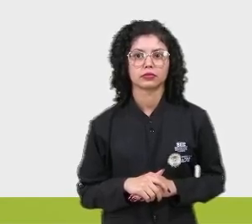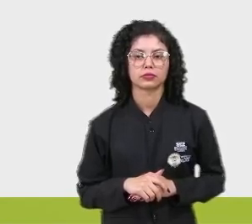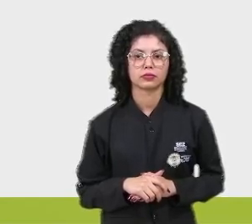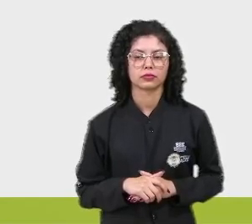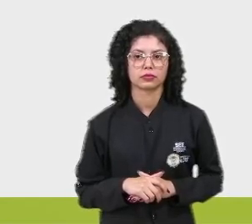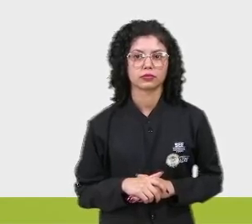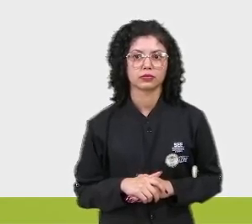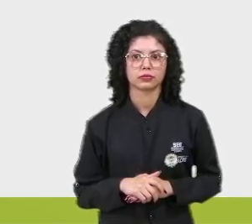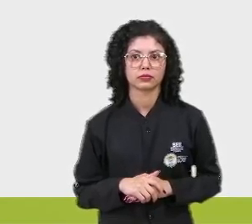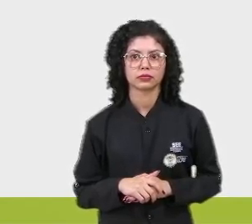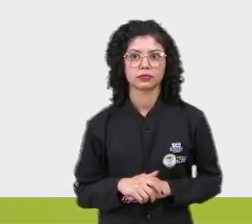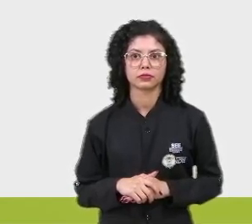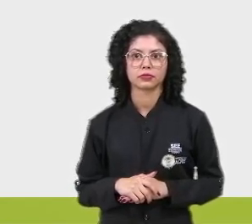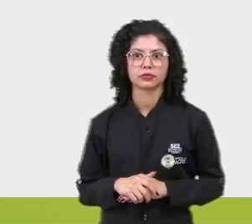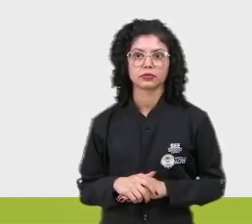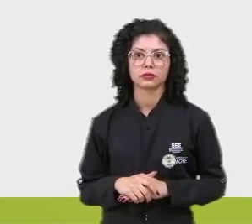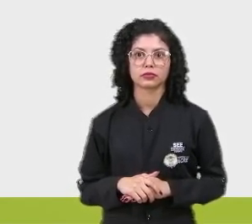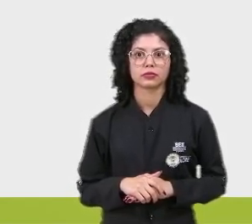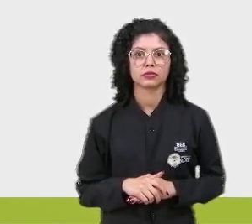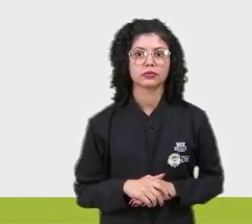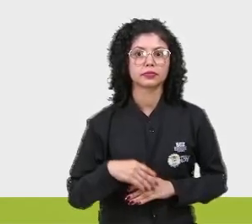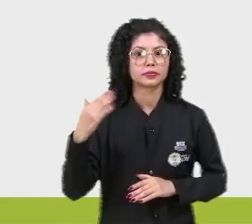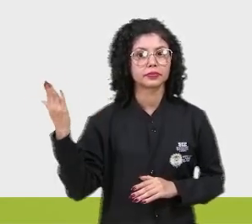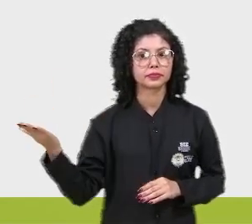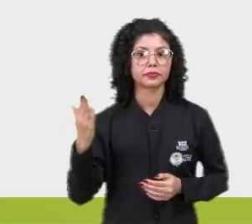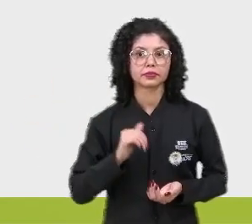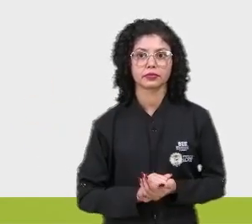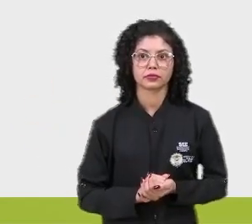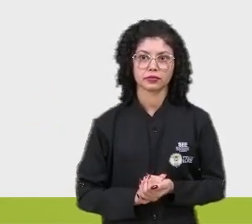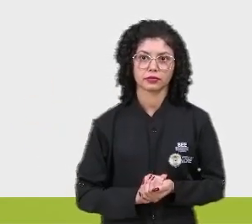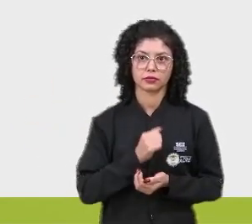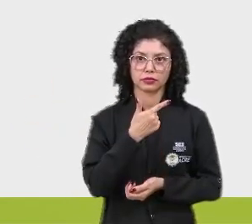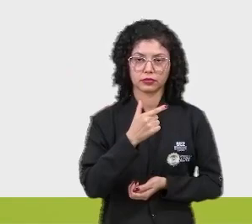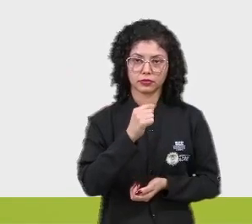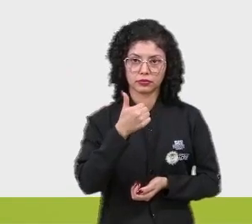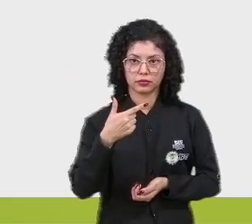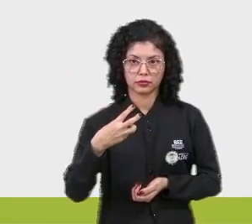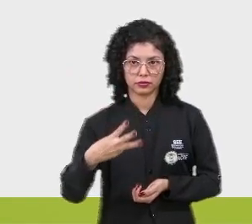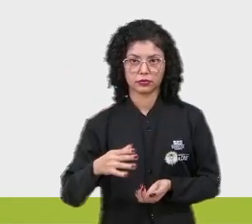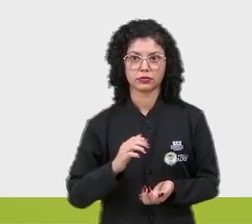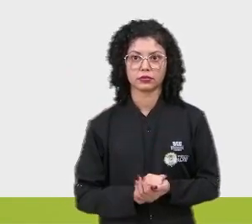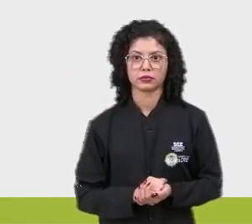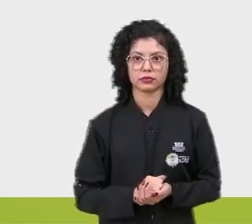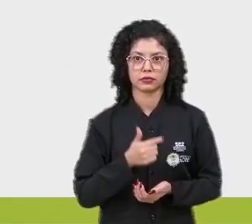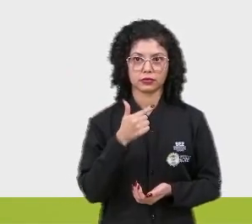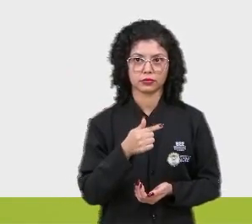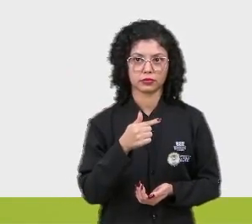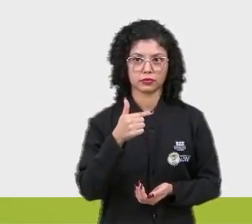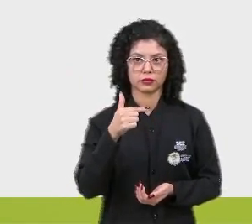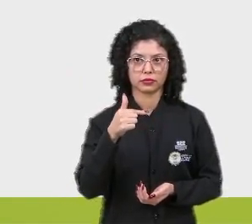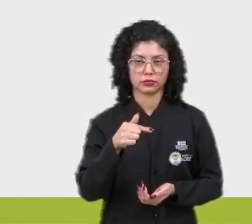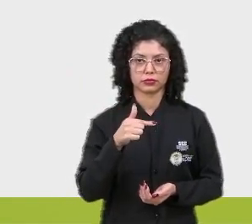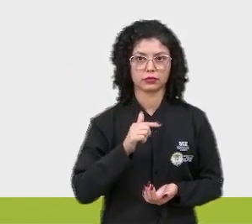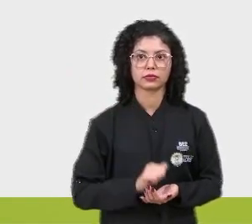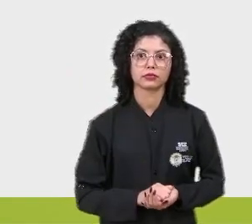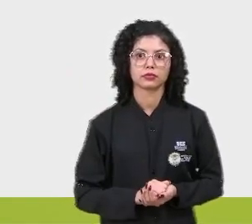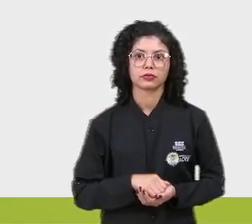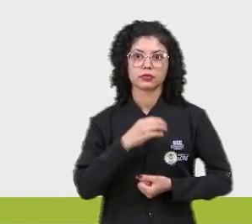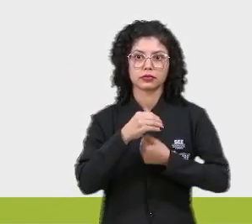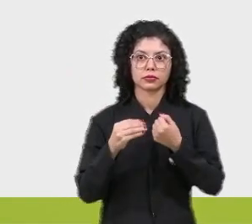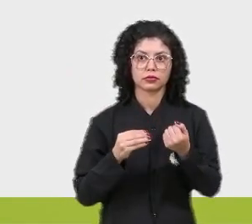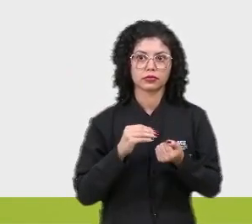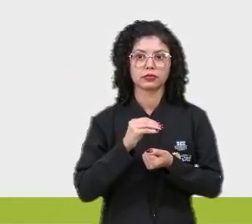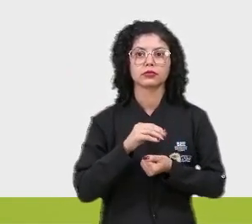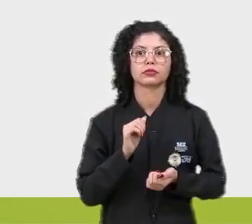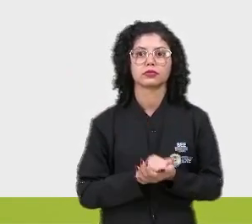resolução da questão. A questão do Enem 2013, questão 77, vai dizer que as